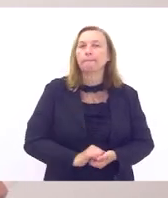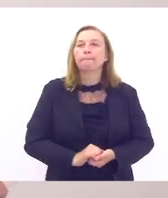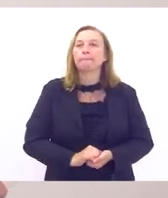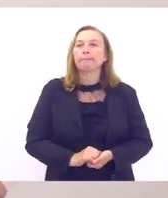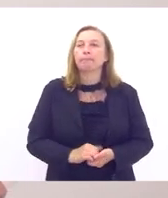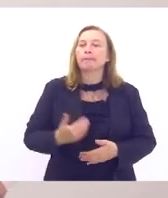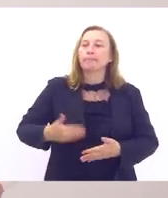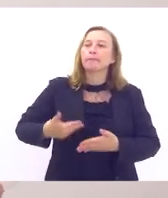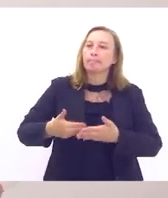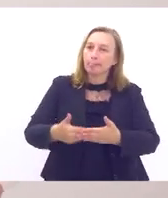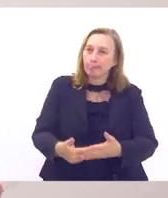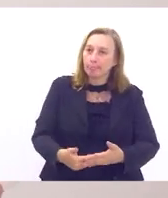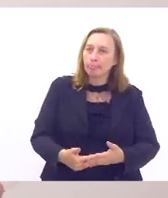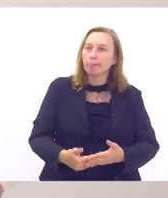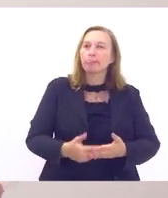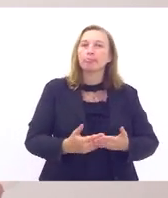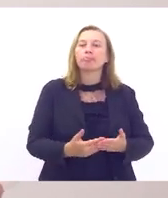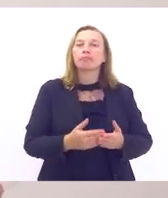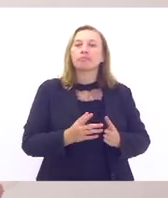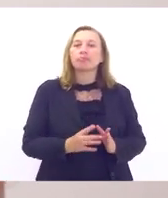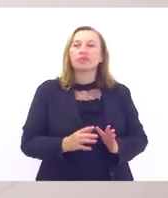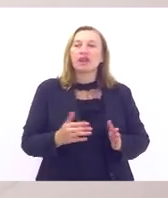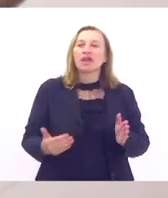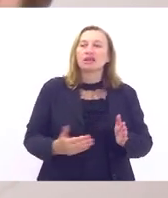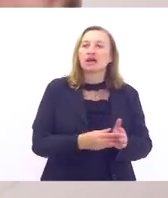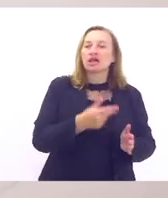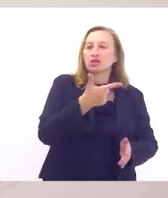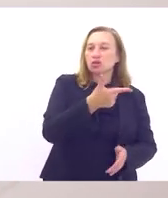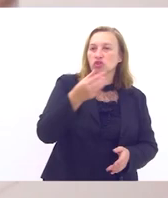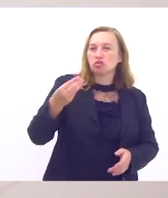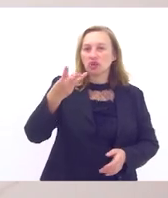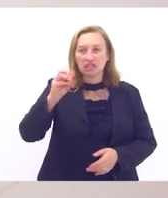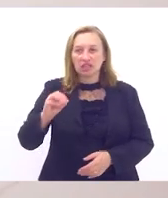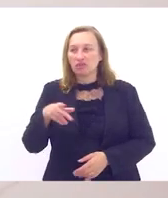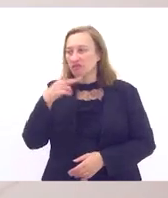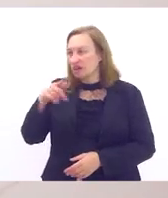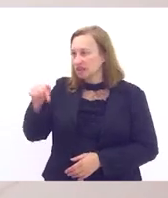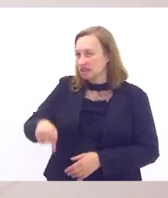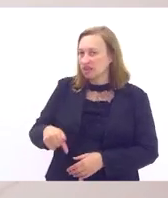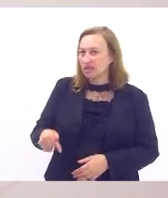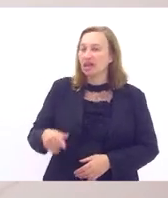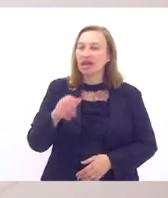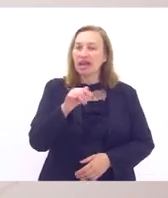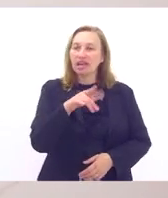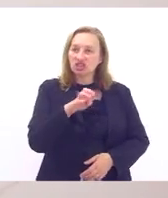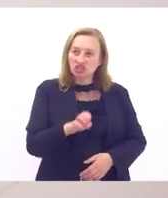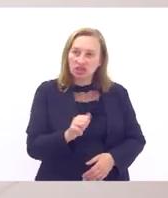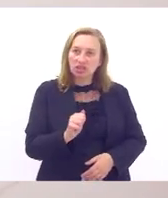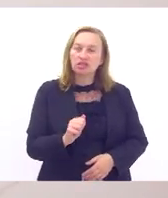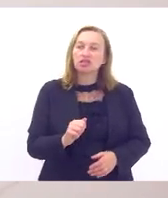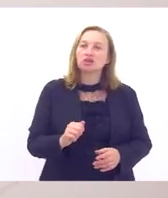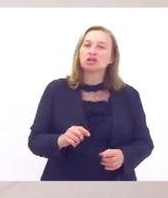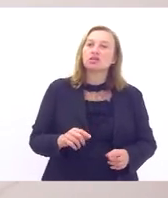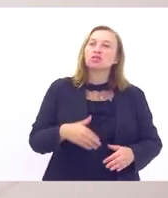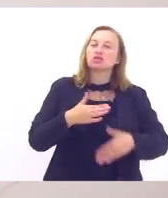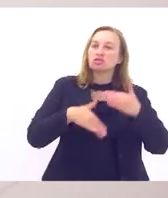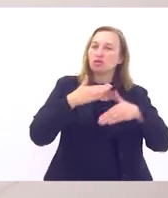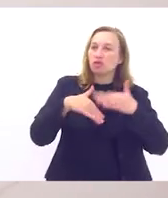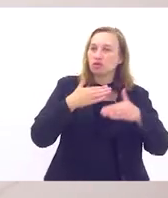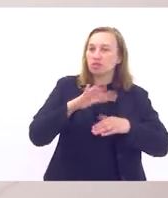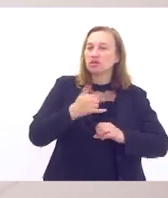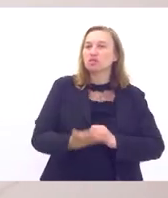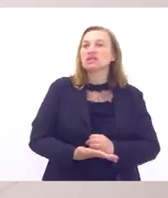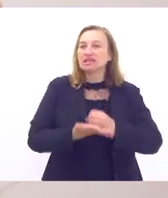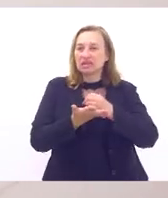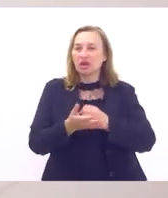o avanço para a eliminação da tuberculose até 2030, como foi colocado aqui, que é a agenda dos Objetivos de Desenvolvimento